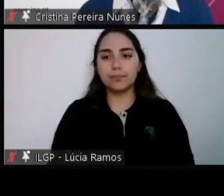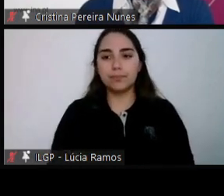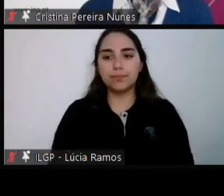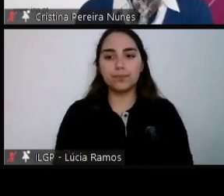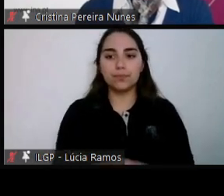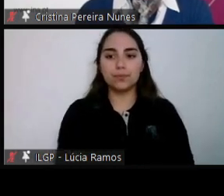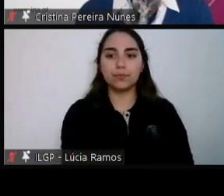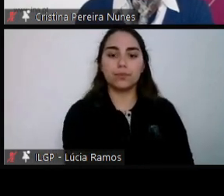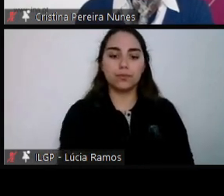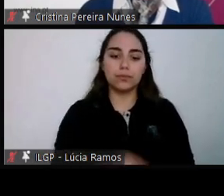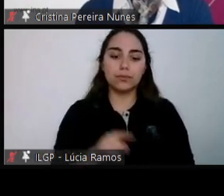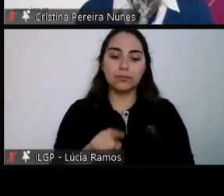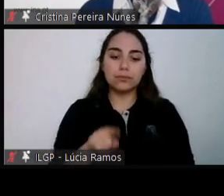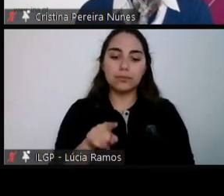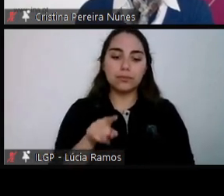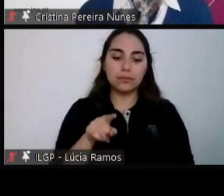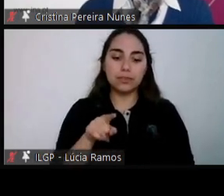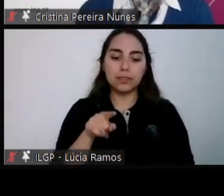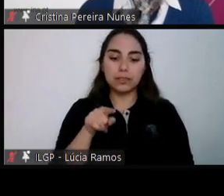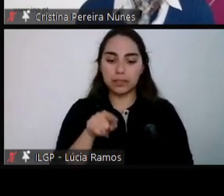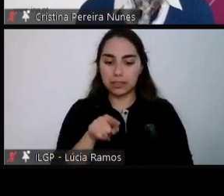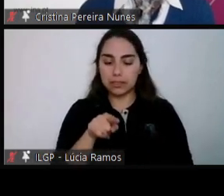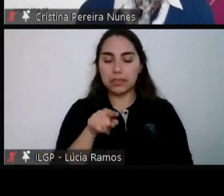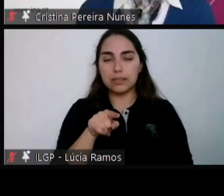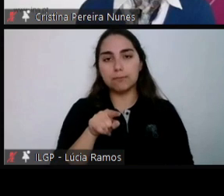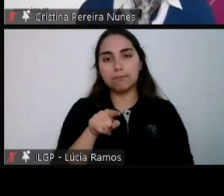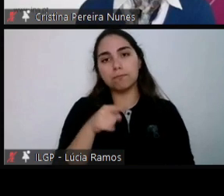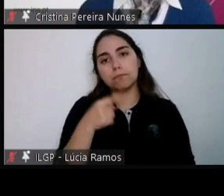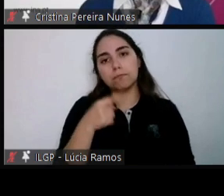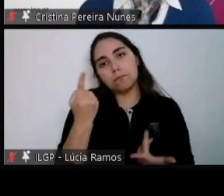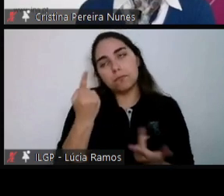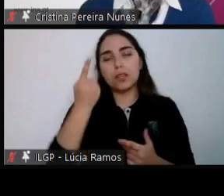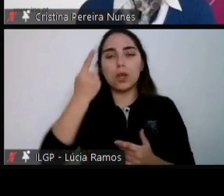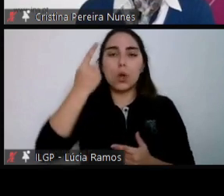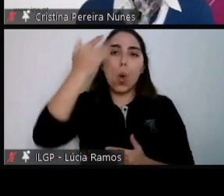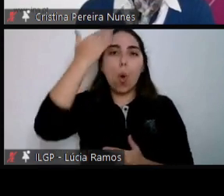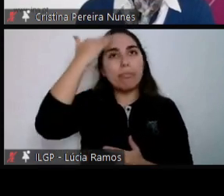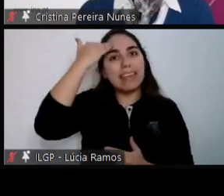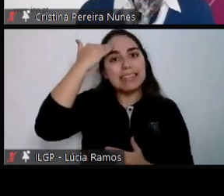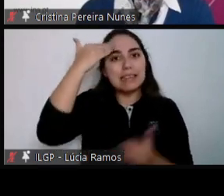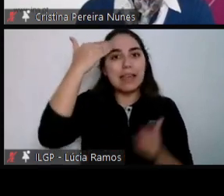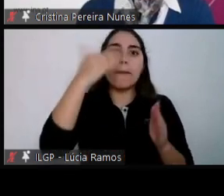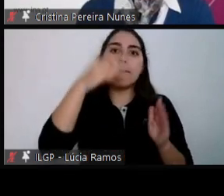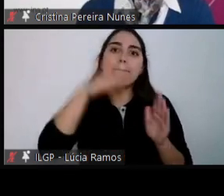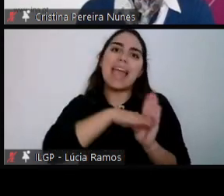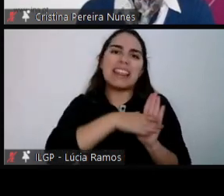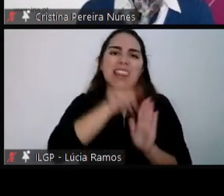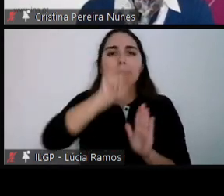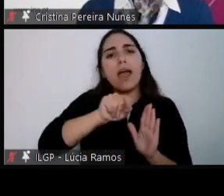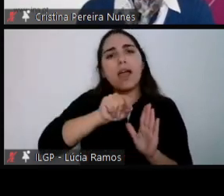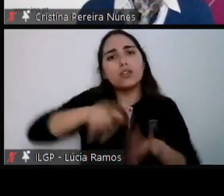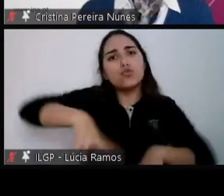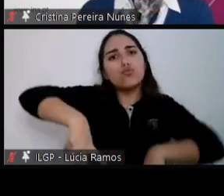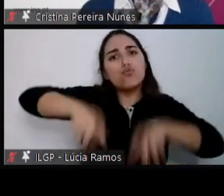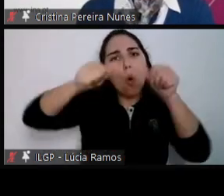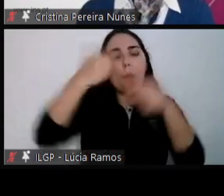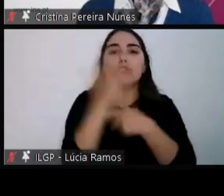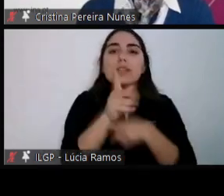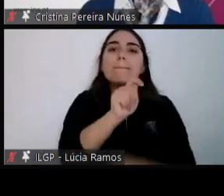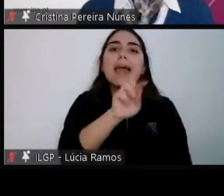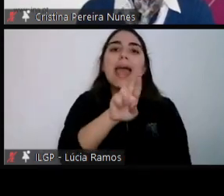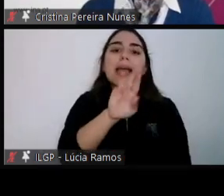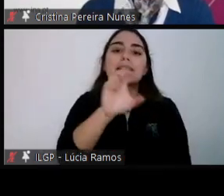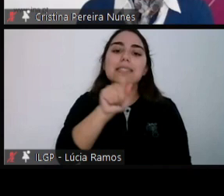skills avançados e médios e avançados. Não é? Geralmente o Excel está considerado um skill médio e, por exemplo, a nossa